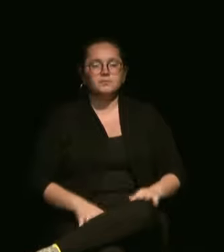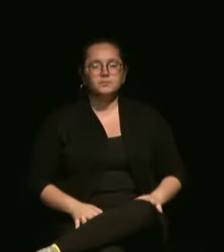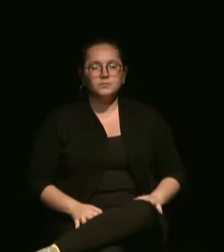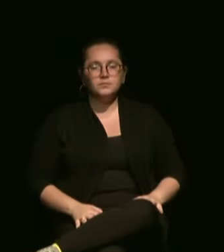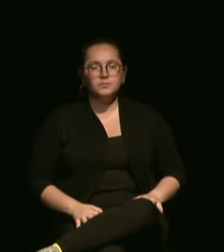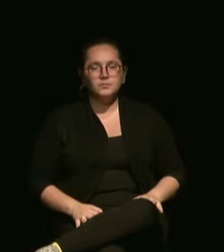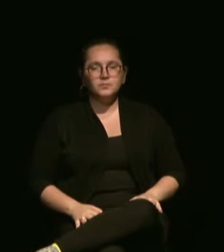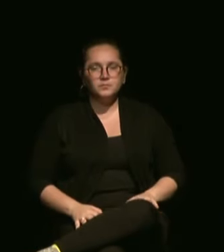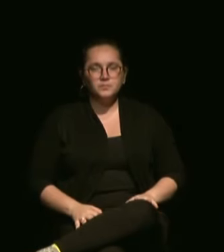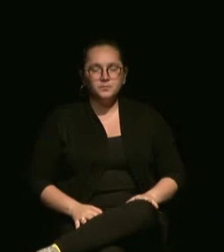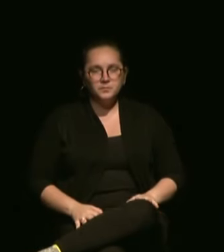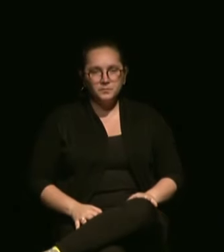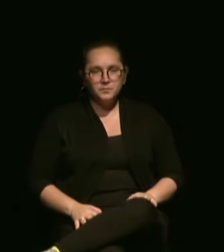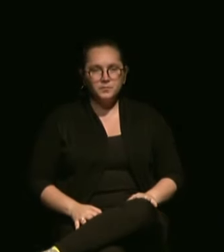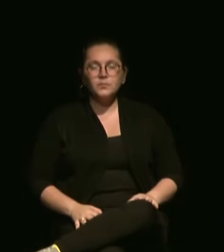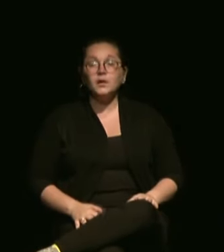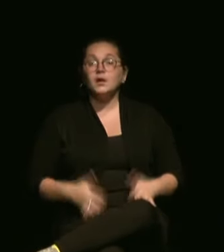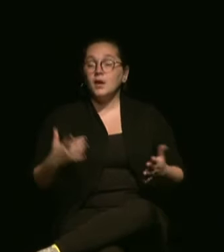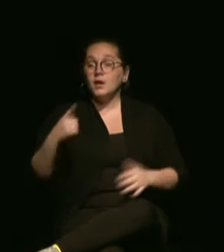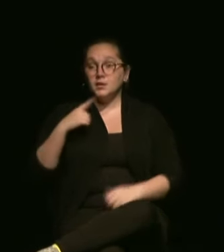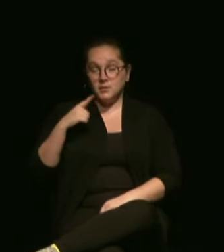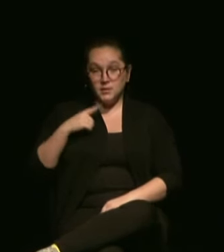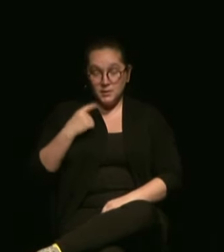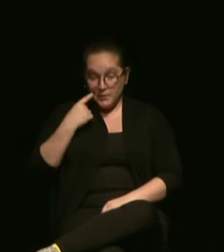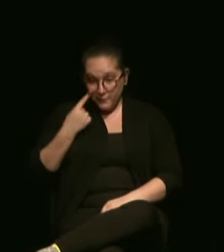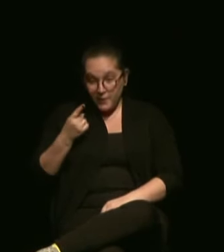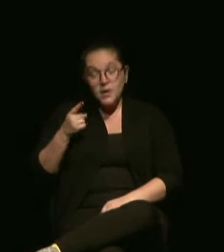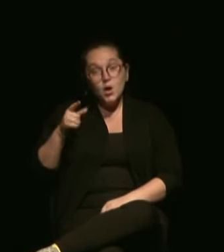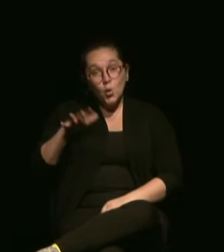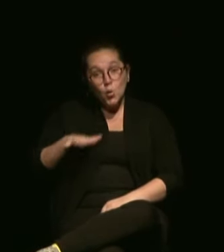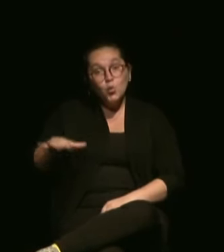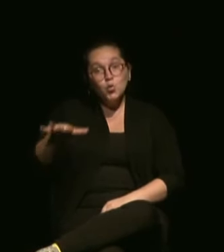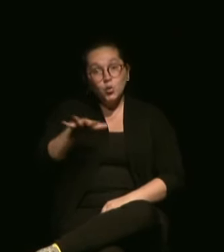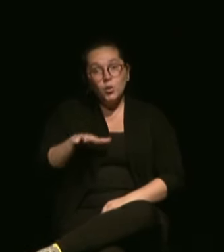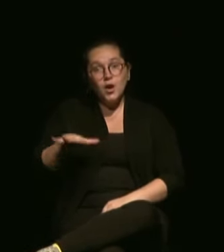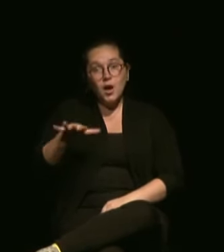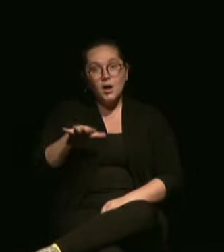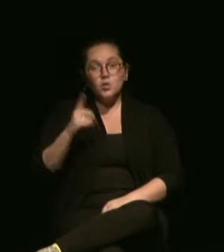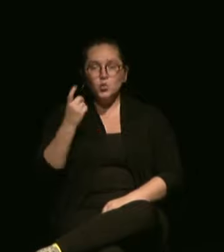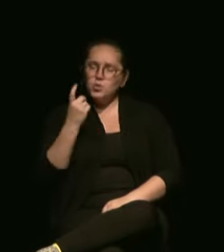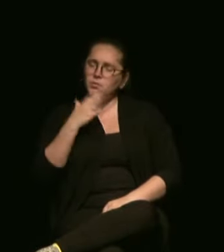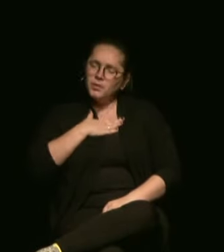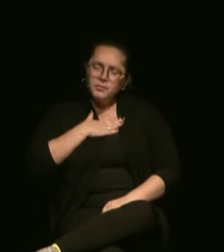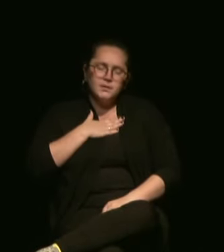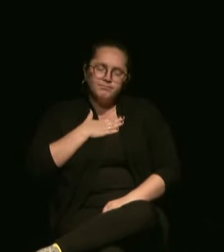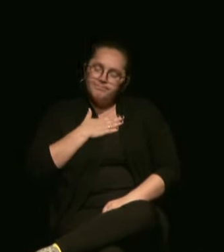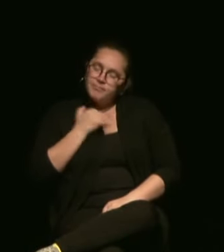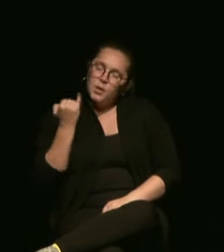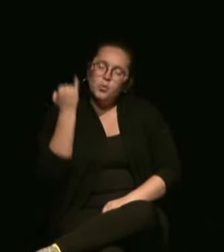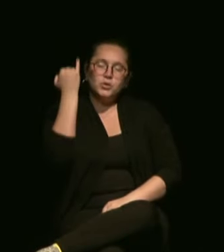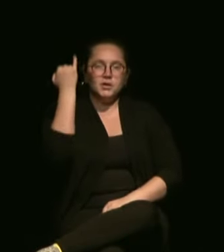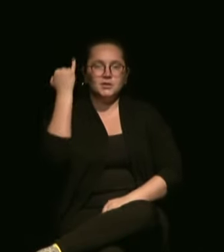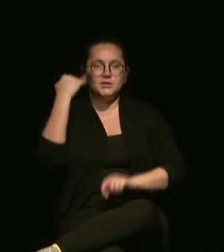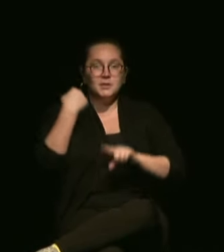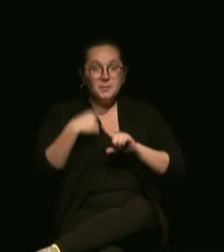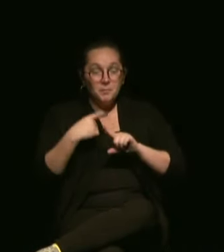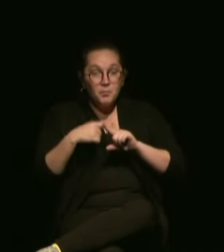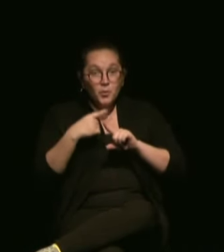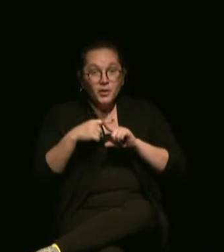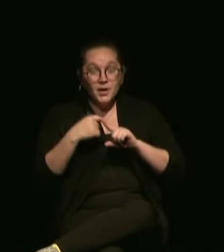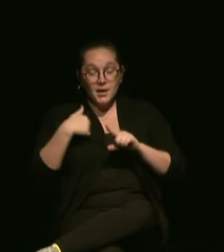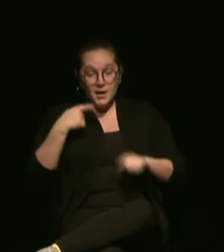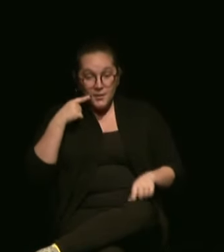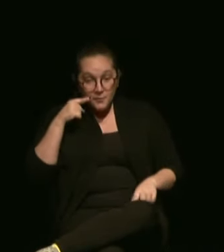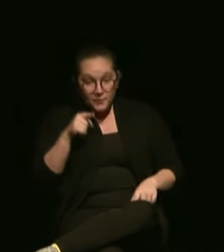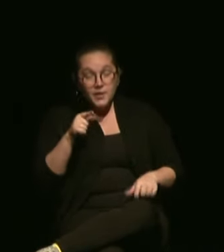Eu tenho que ter uma regra. Então, o lugar, para mim, ser um lugar único, para mim é essencial. Porque o lugar tem uma coisa maravilhosa,